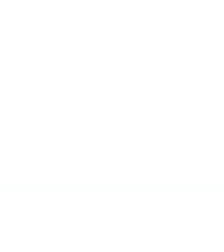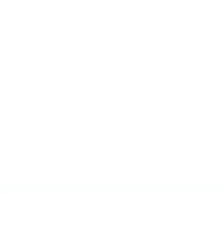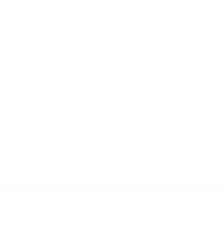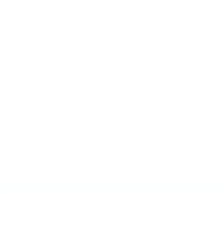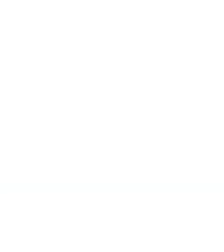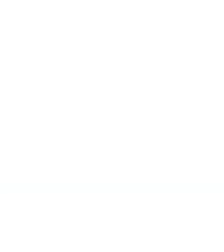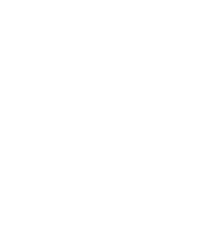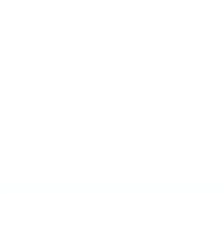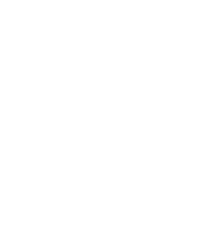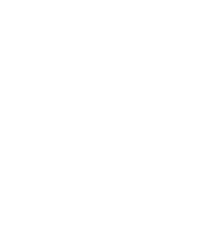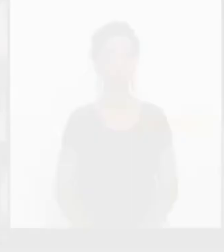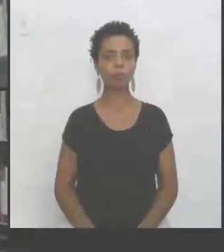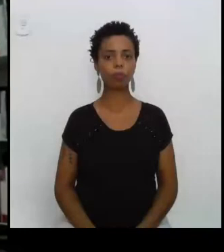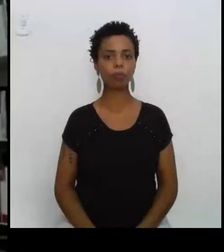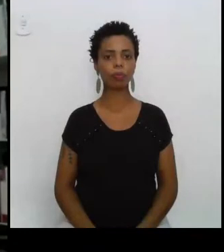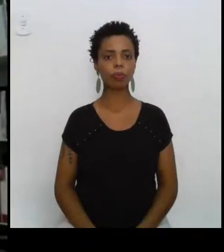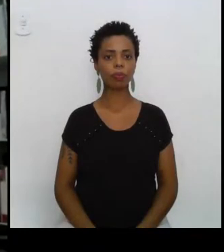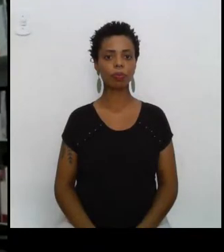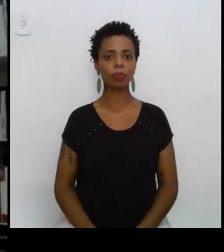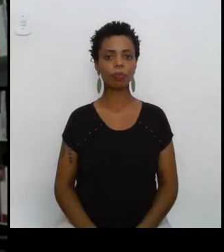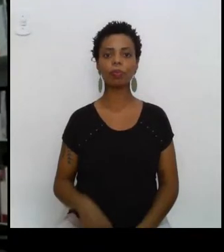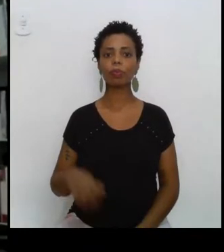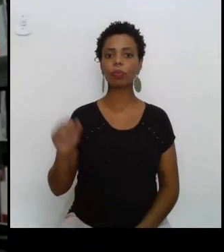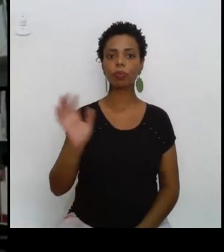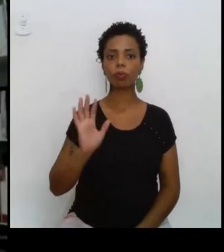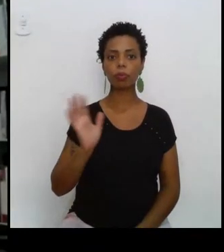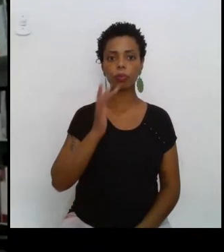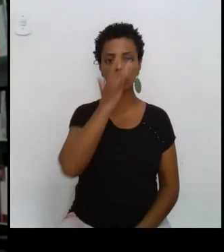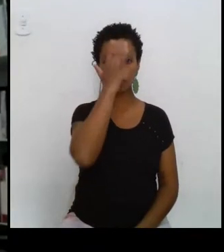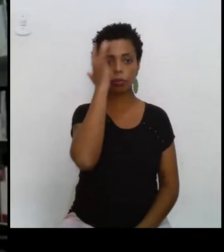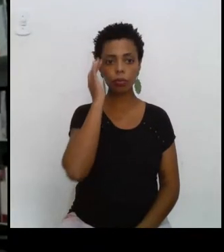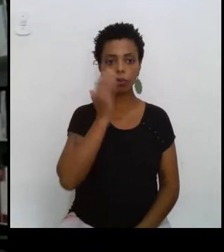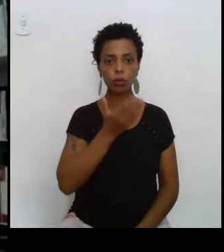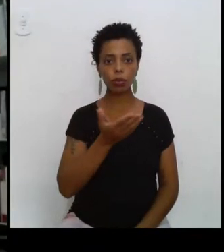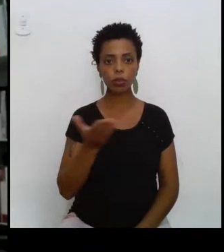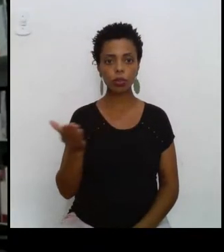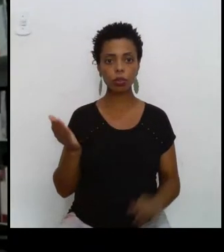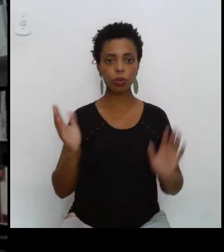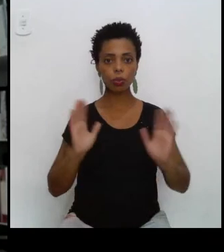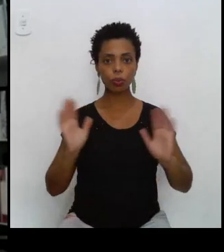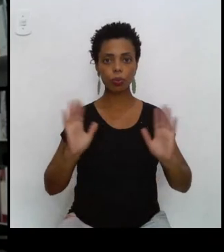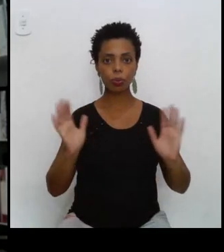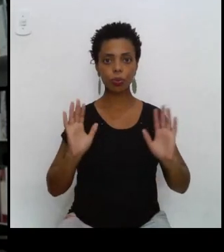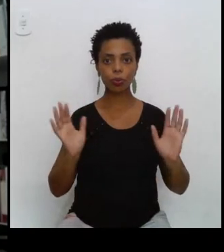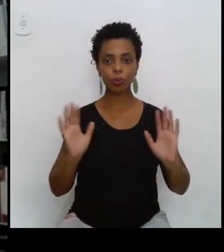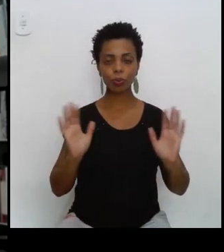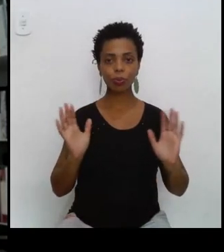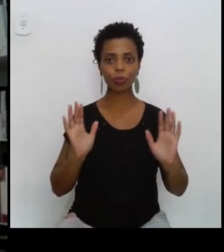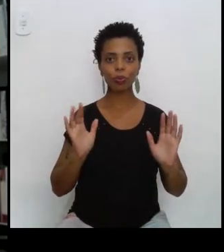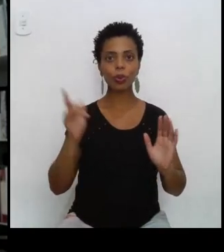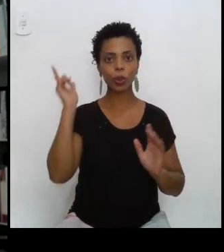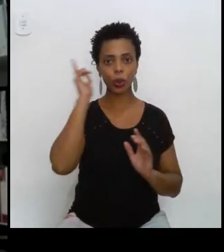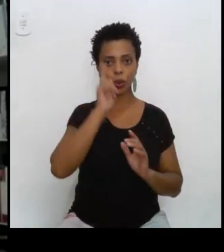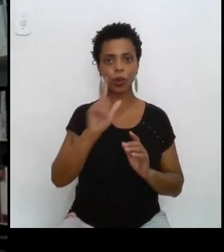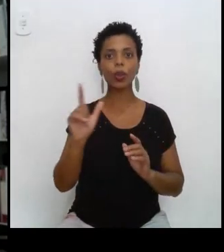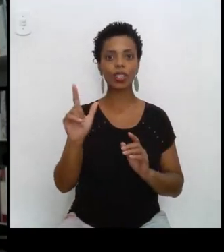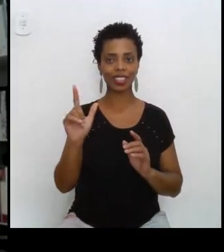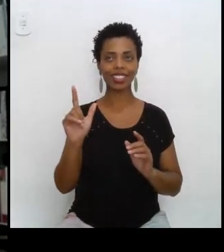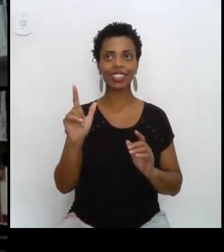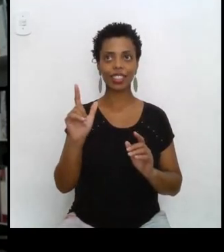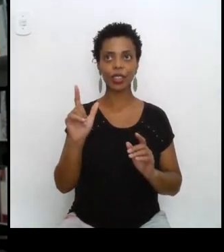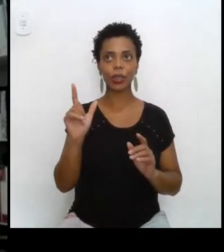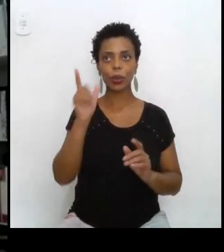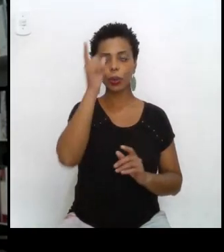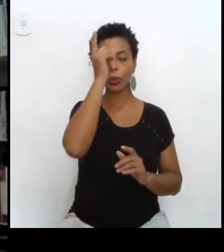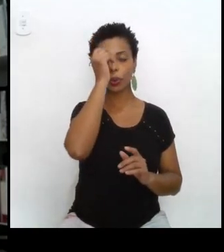Olá pessoal olá olá olá pessoal conseguimos estabelecer a felizmente conexão